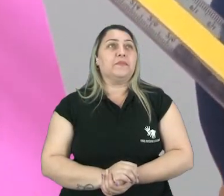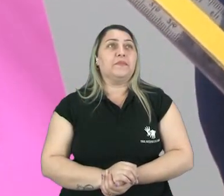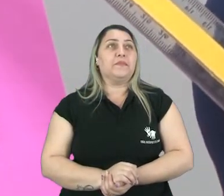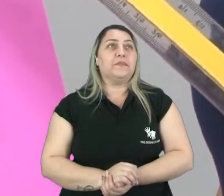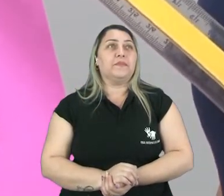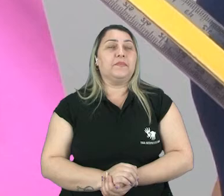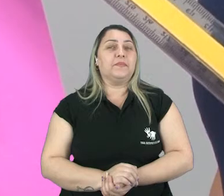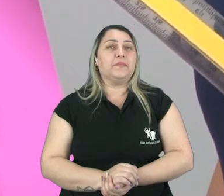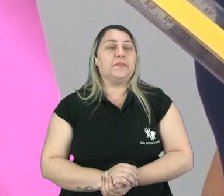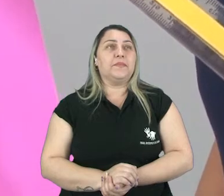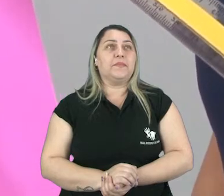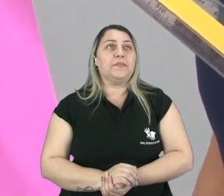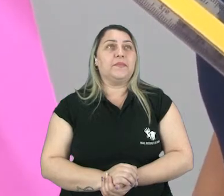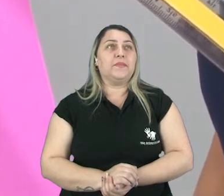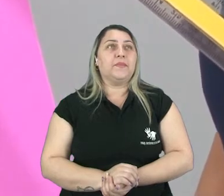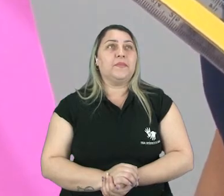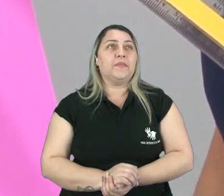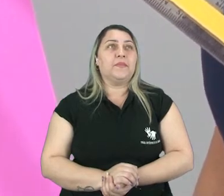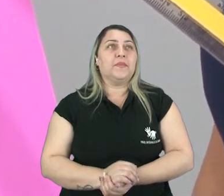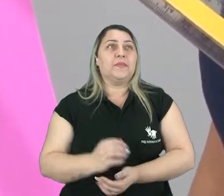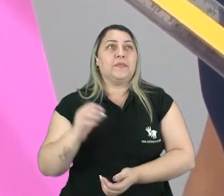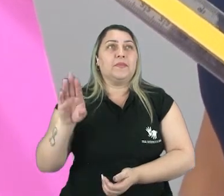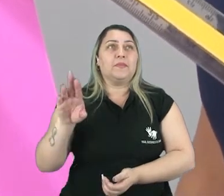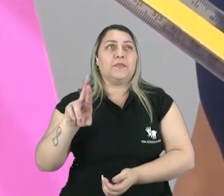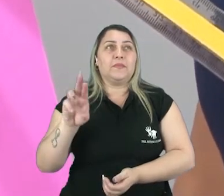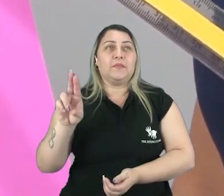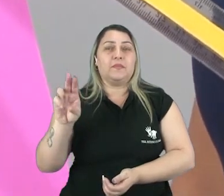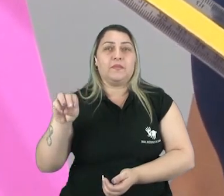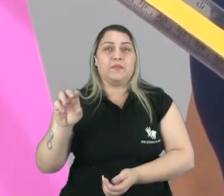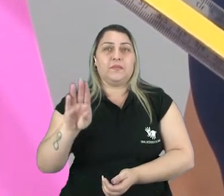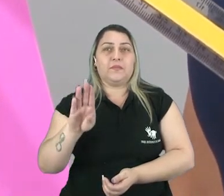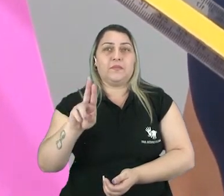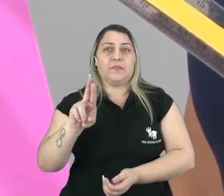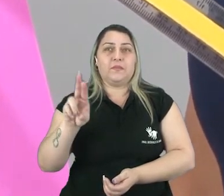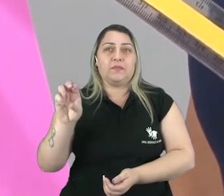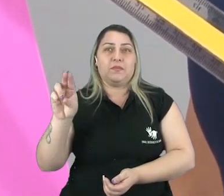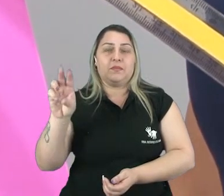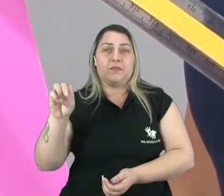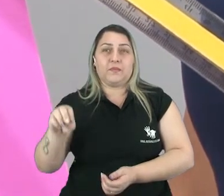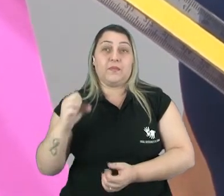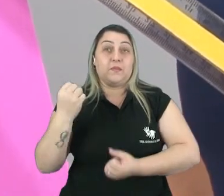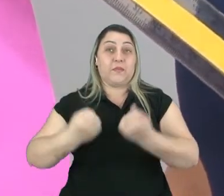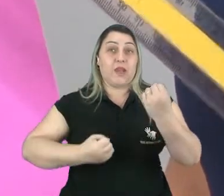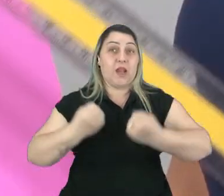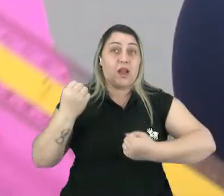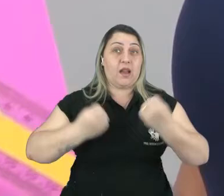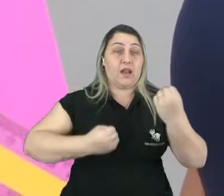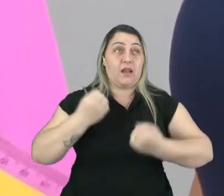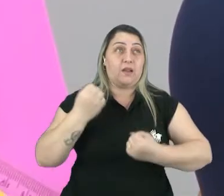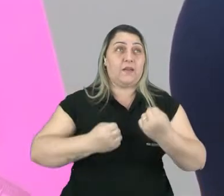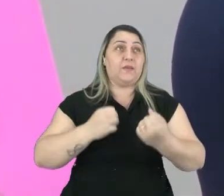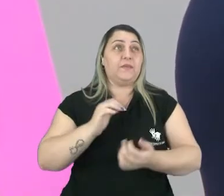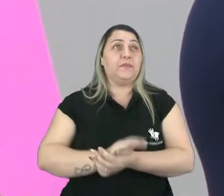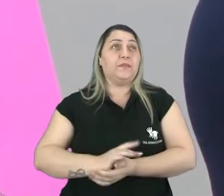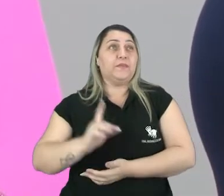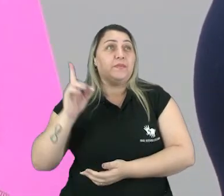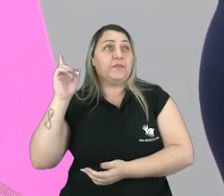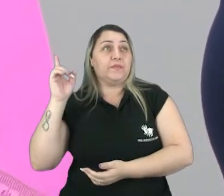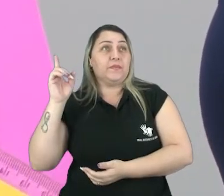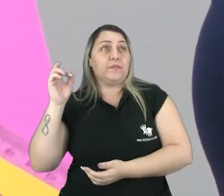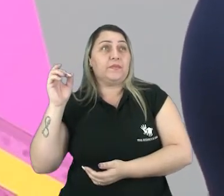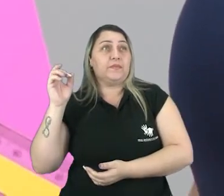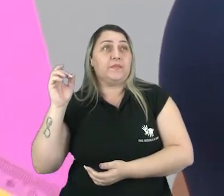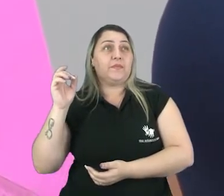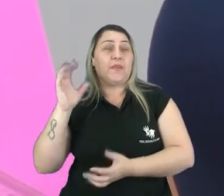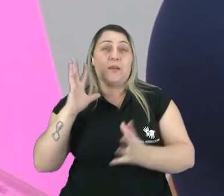a este barulho. Aqui, brum, brum, é o barulho do carro. Quando os